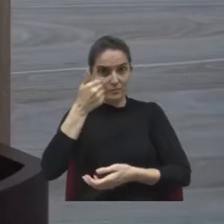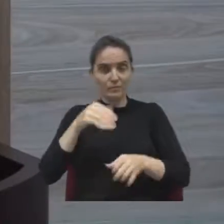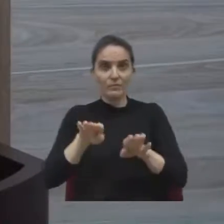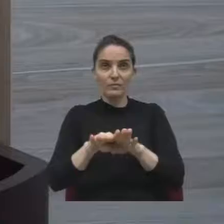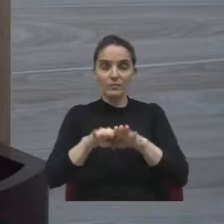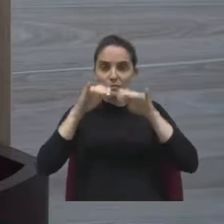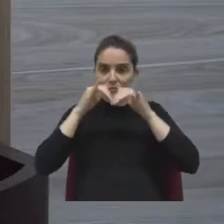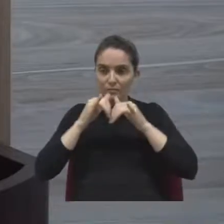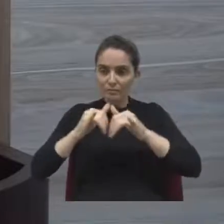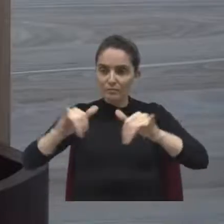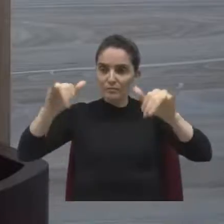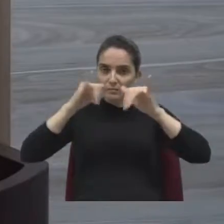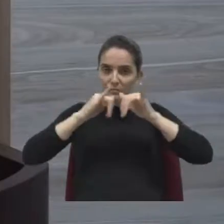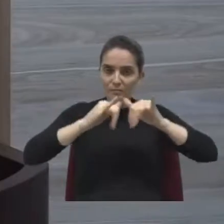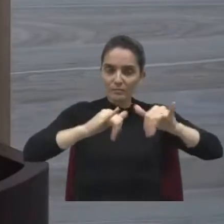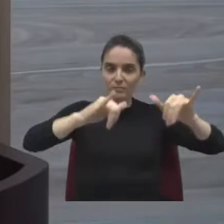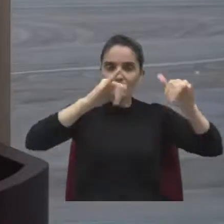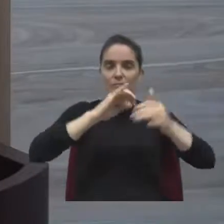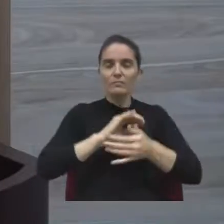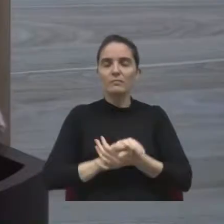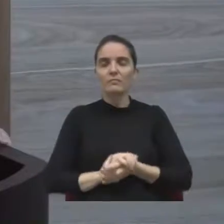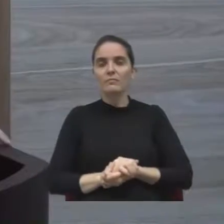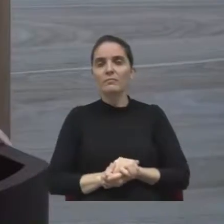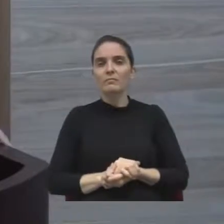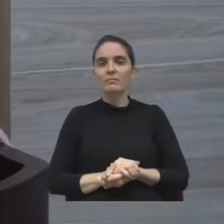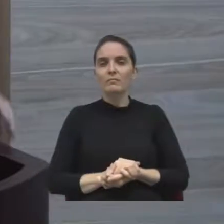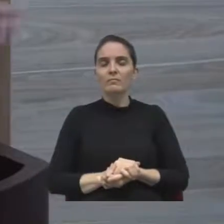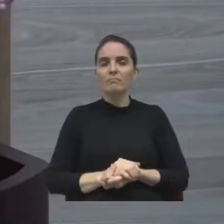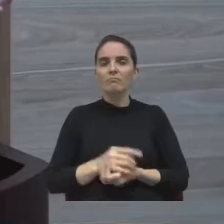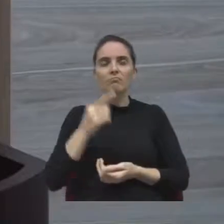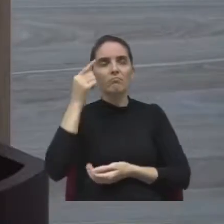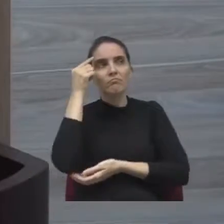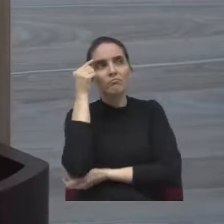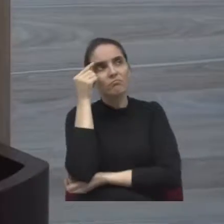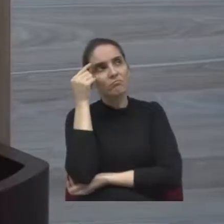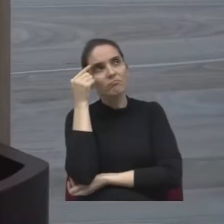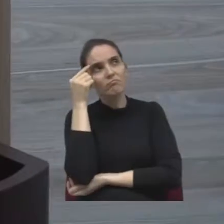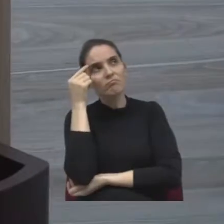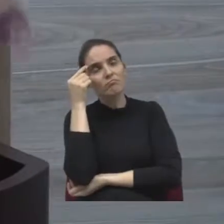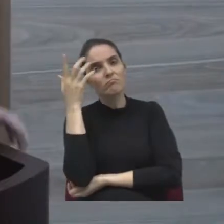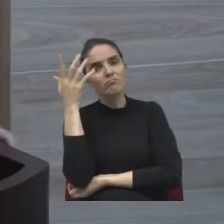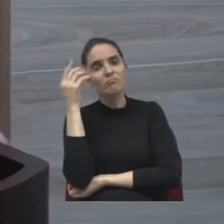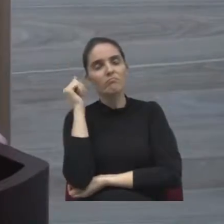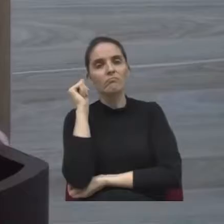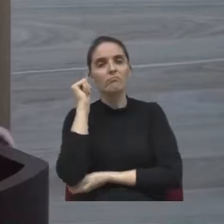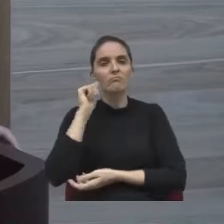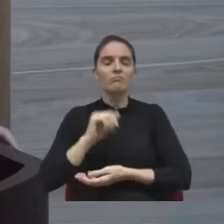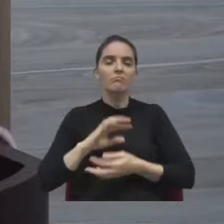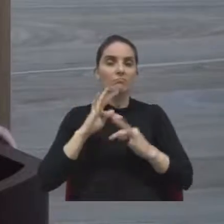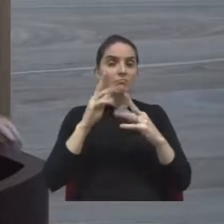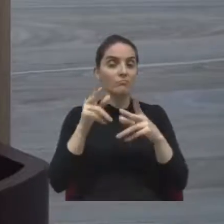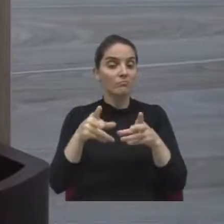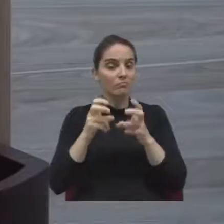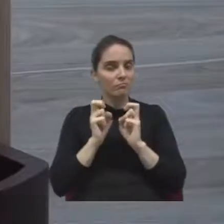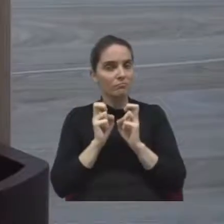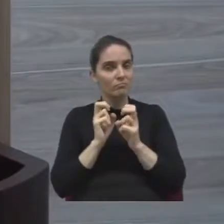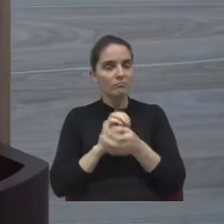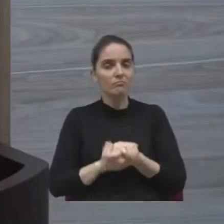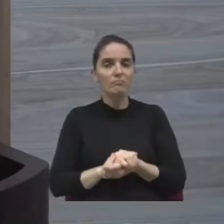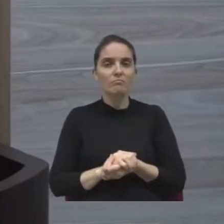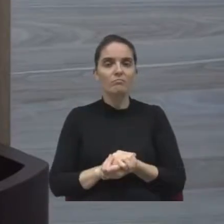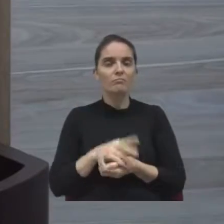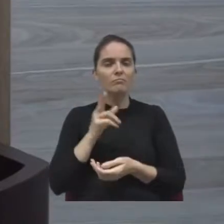Excelência um pouco de uma reflexão que é notória no nosso país. A gente está sempre discutindo